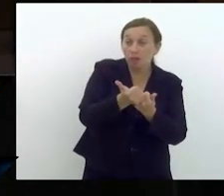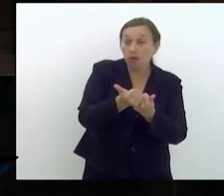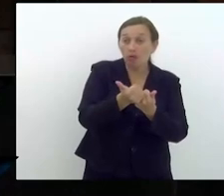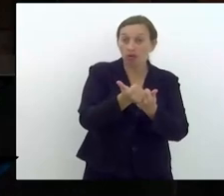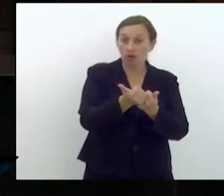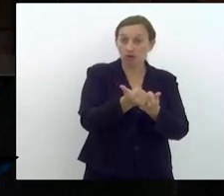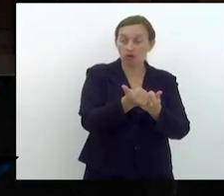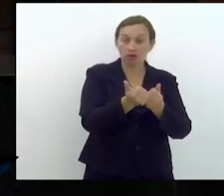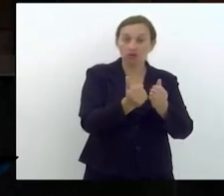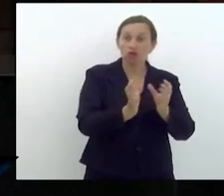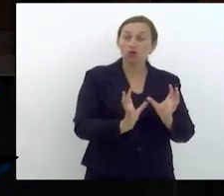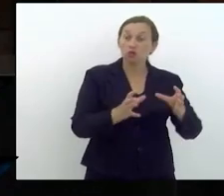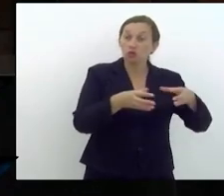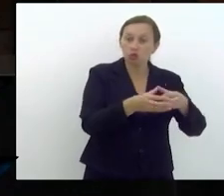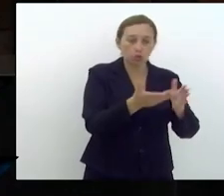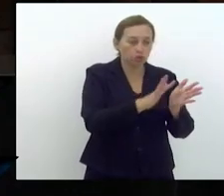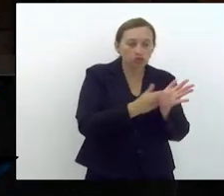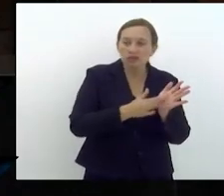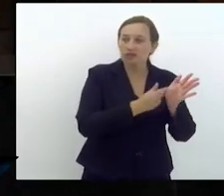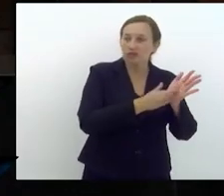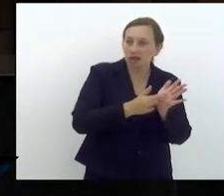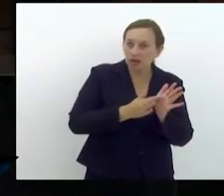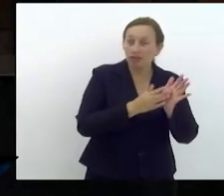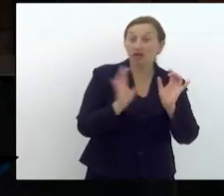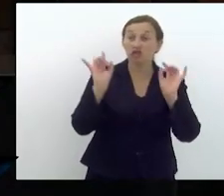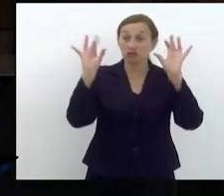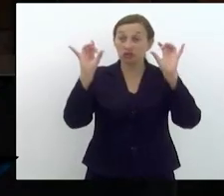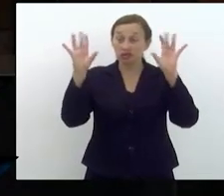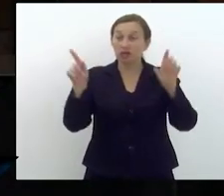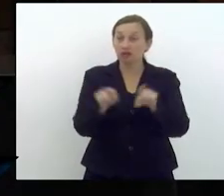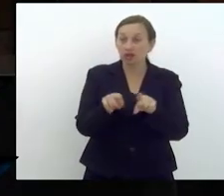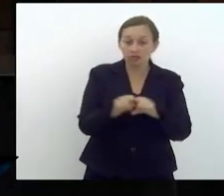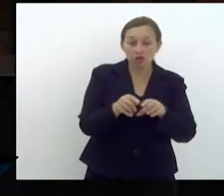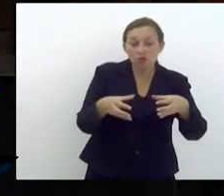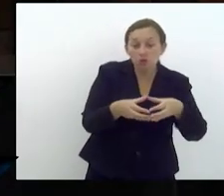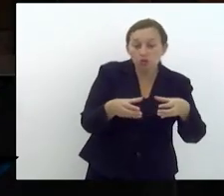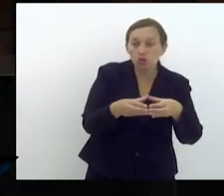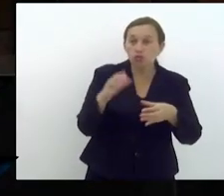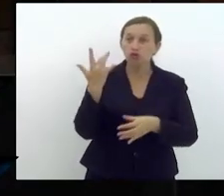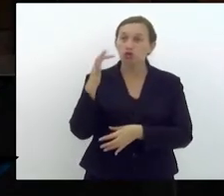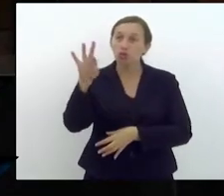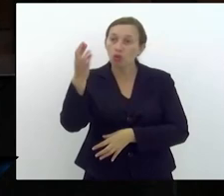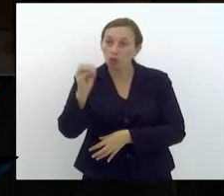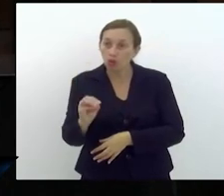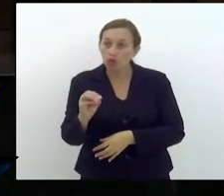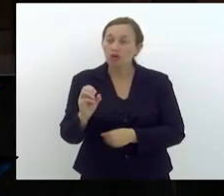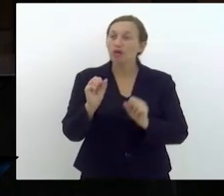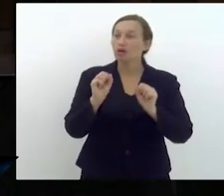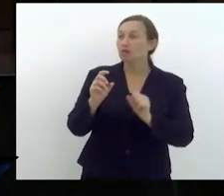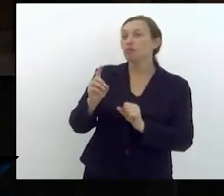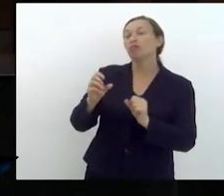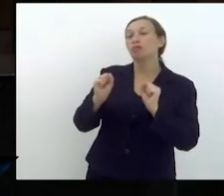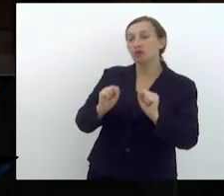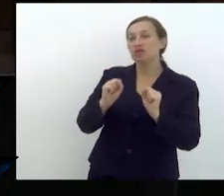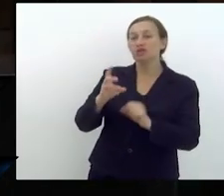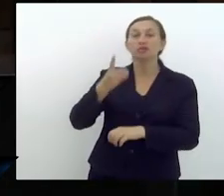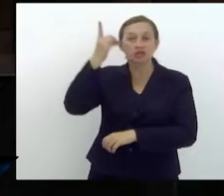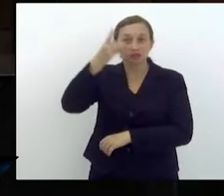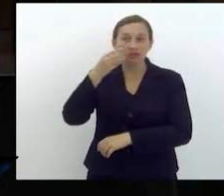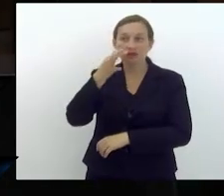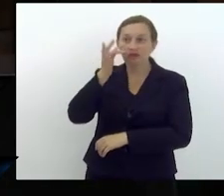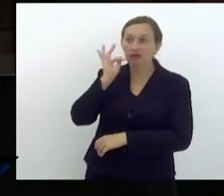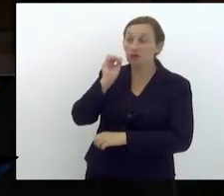especial e da série ouro para que possamos estabelecer Deputado Flávio Serafim uma é Clara e